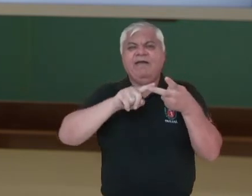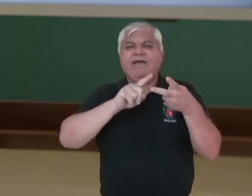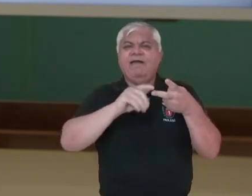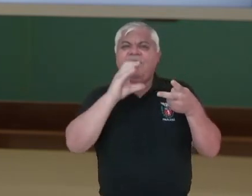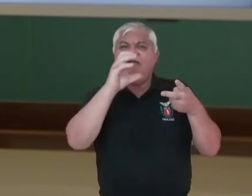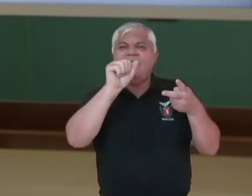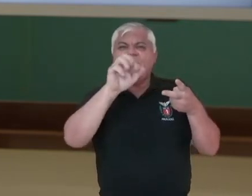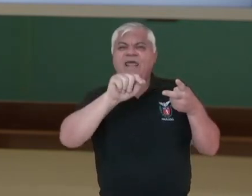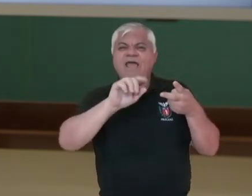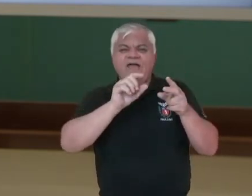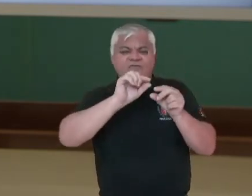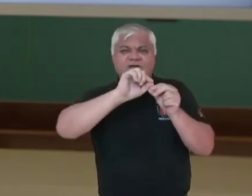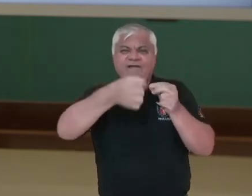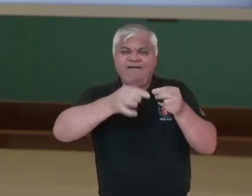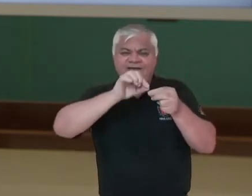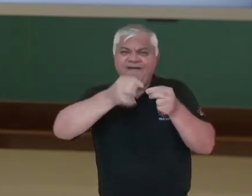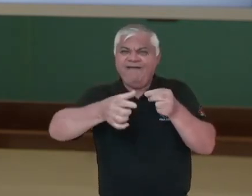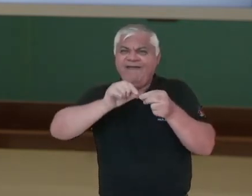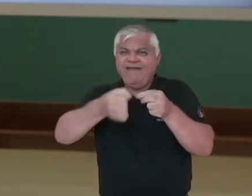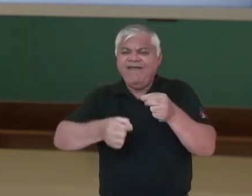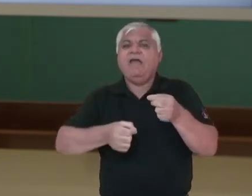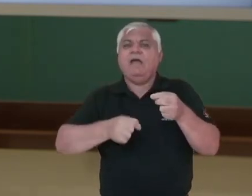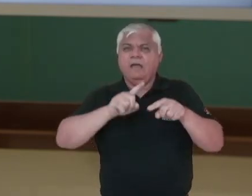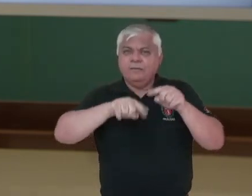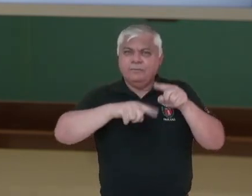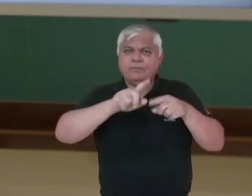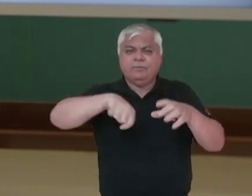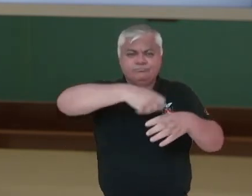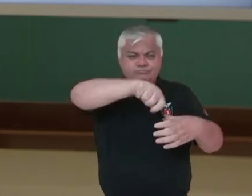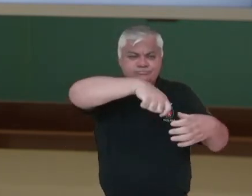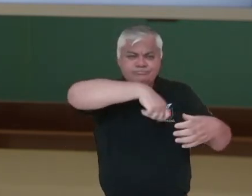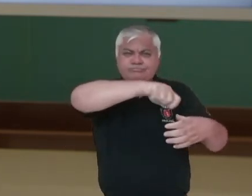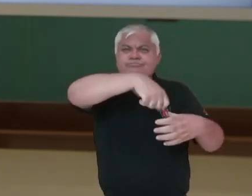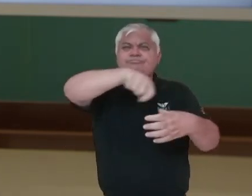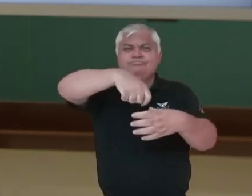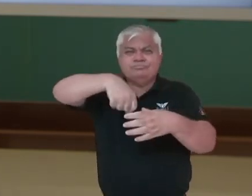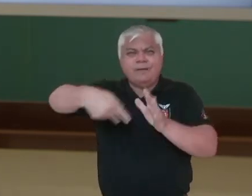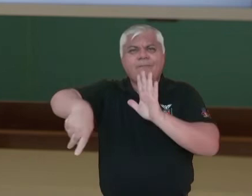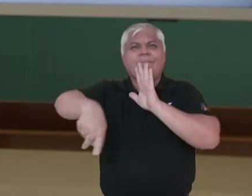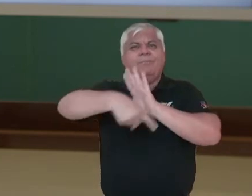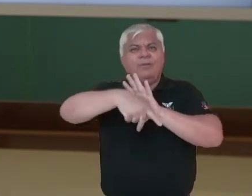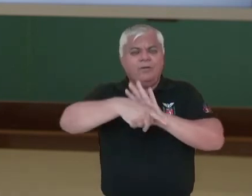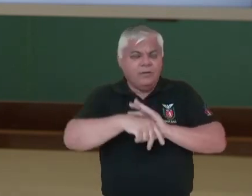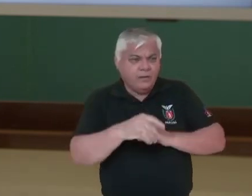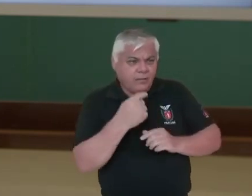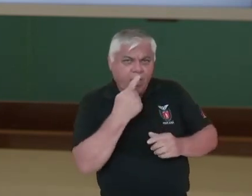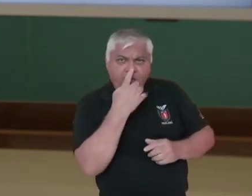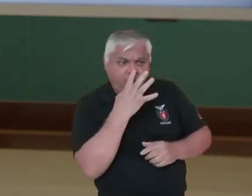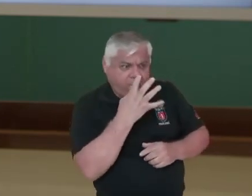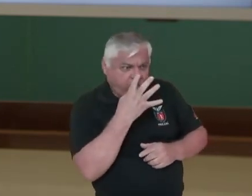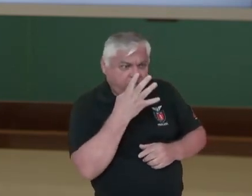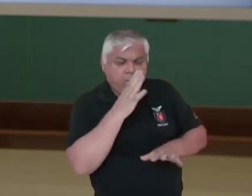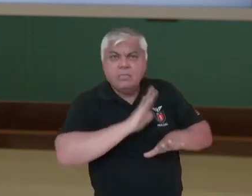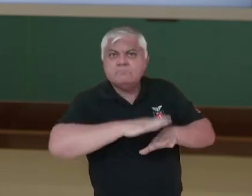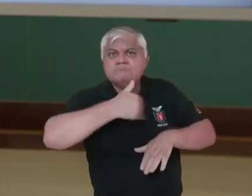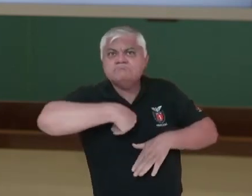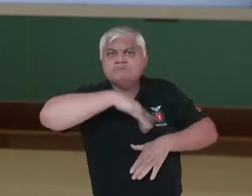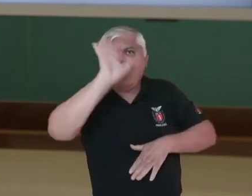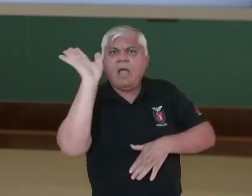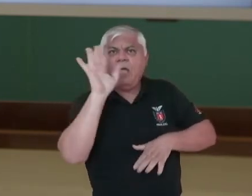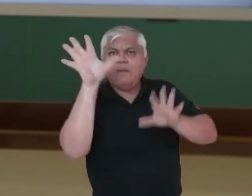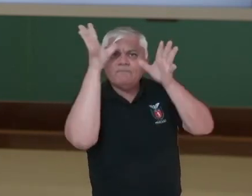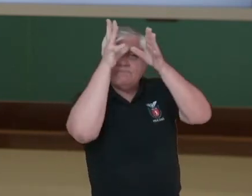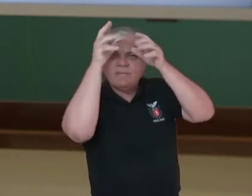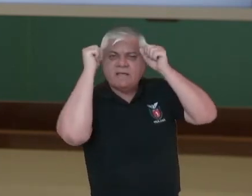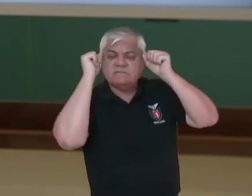tudo isso para ser comercializado na Europa, porque eram temperos, eram produtos que só tinham no território brasileiro, né?